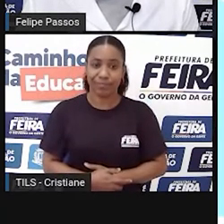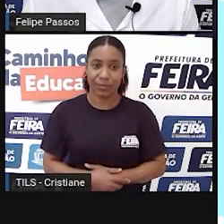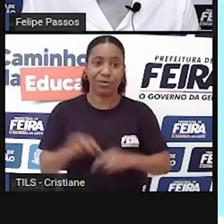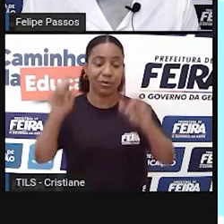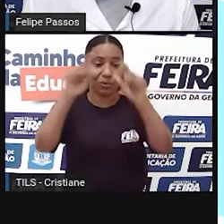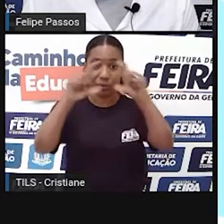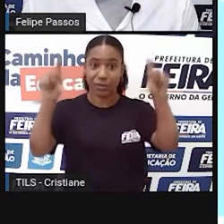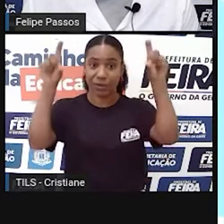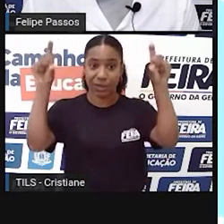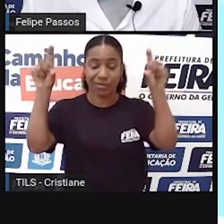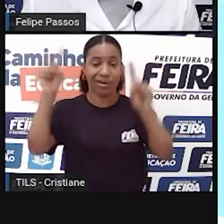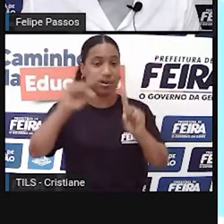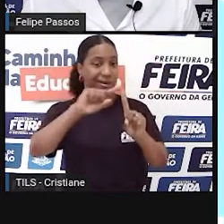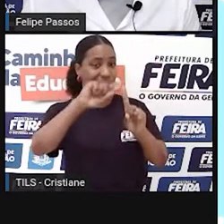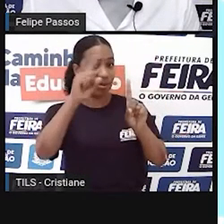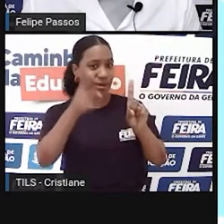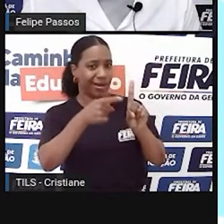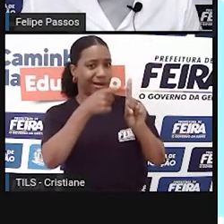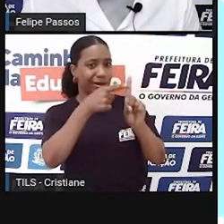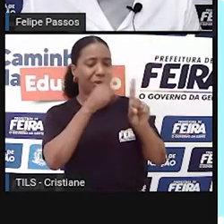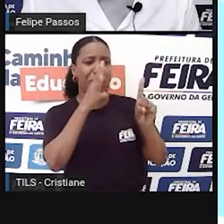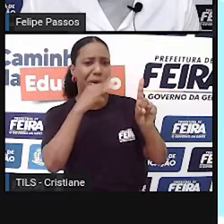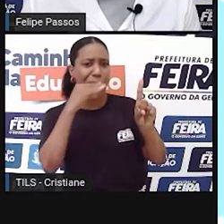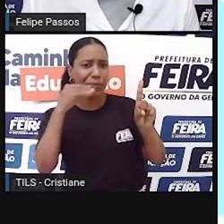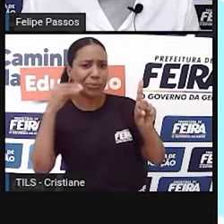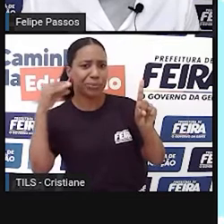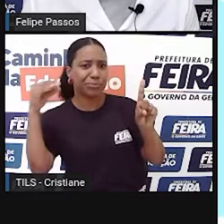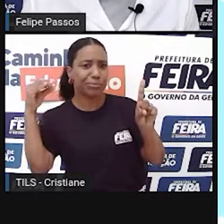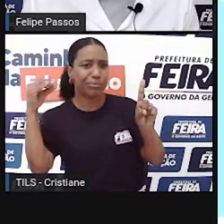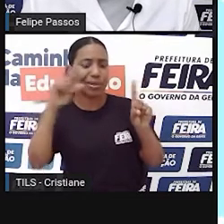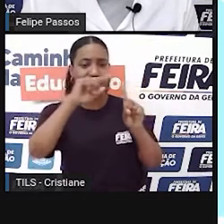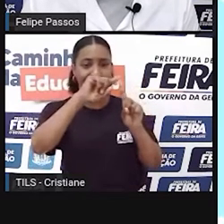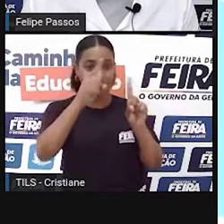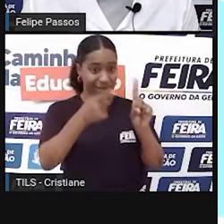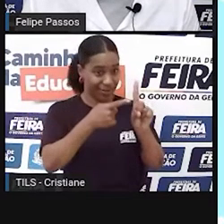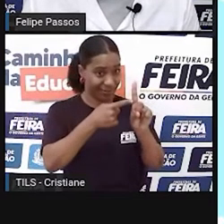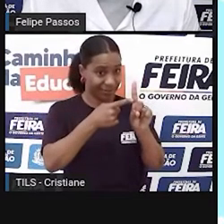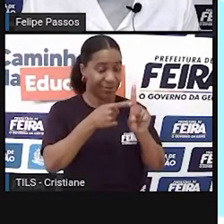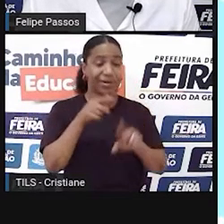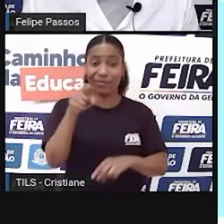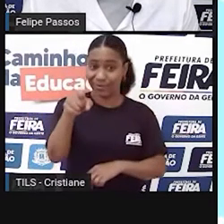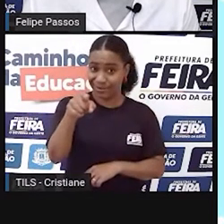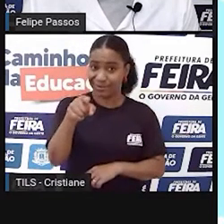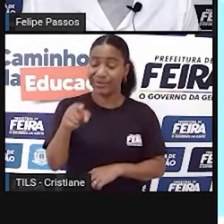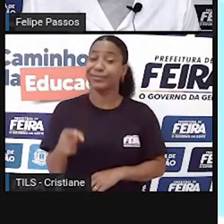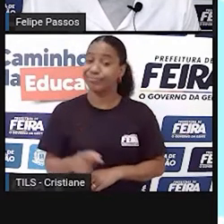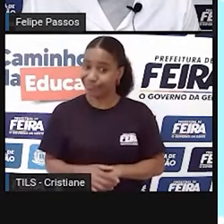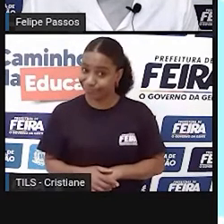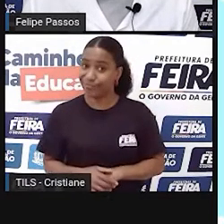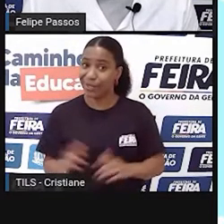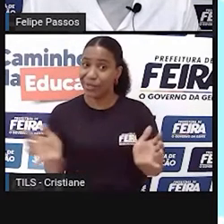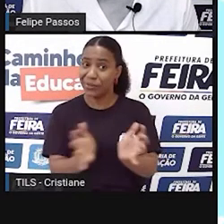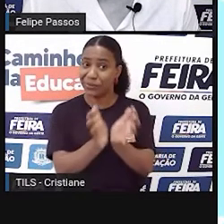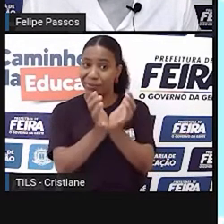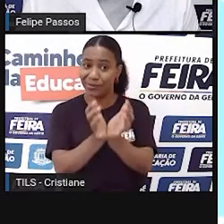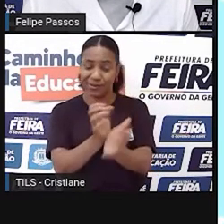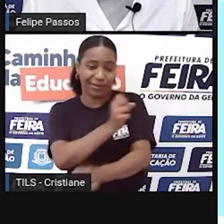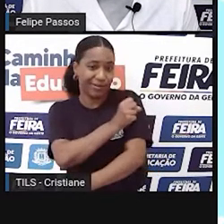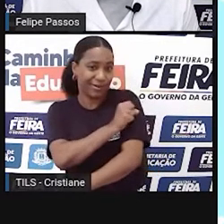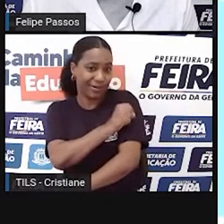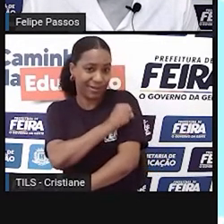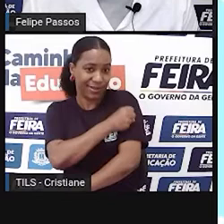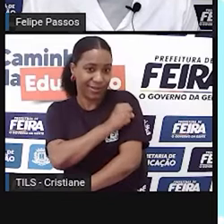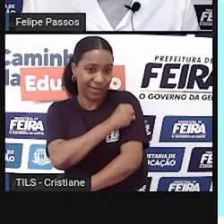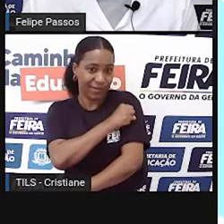gravidez na adolescência. Vocês estão no oitavo ano, então é um ano onde geralmente a gente conversa muito sobre o corpo humano na disciplina